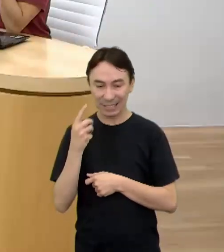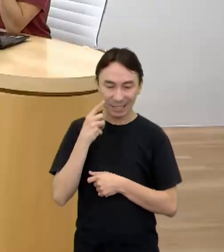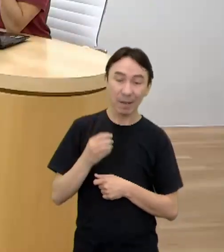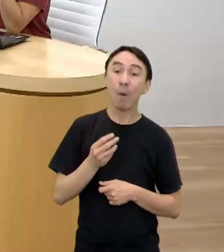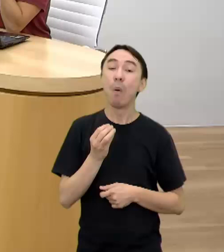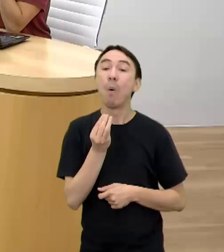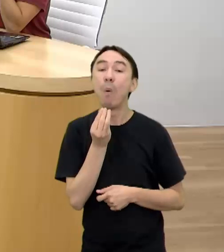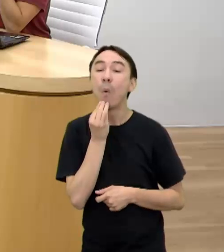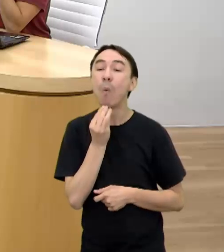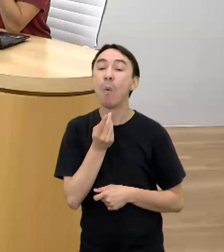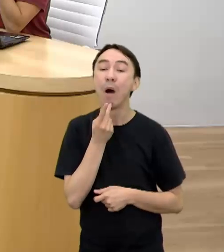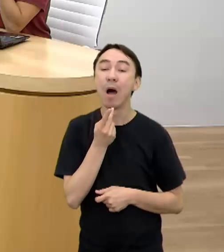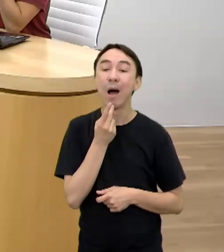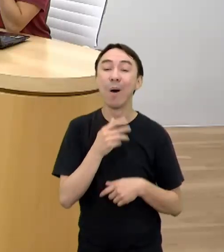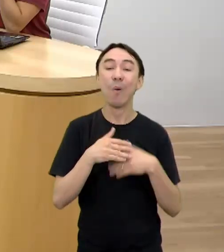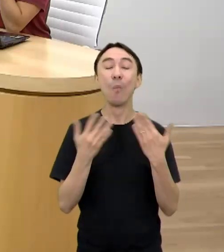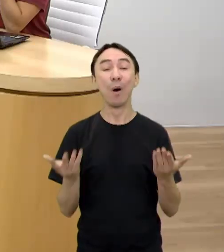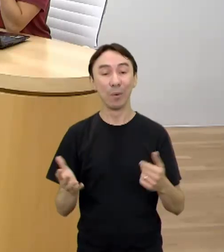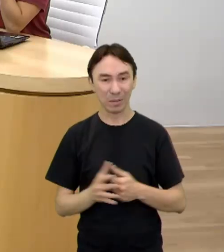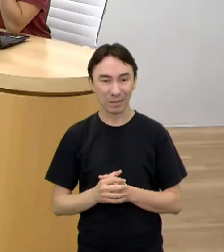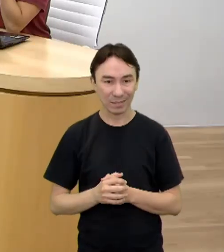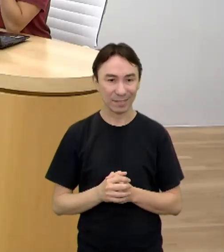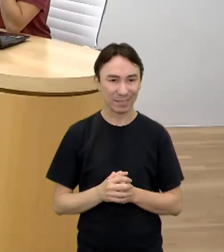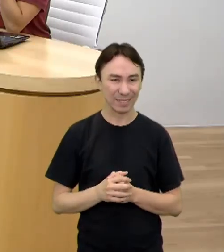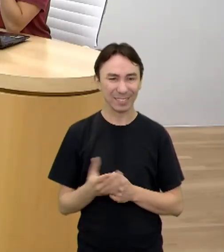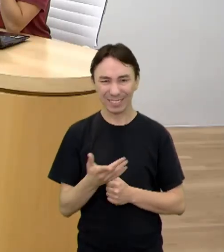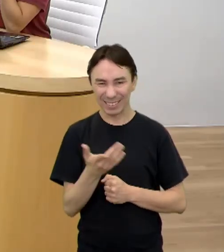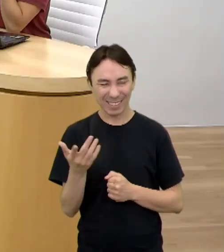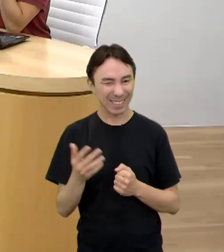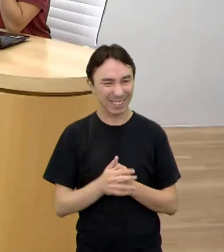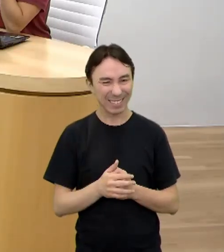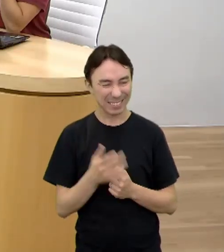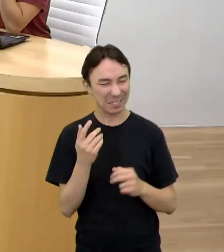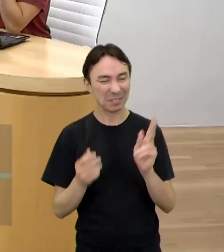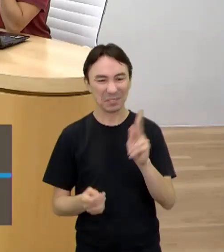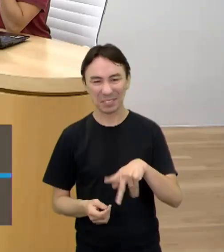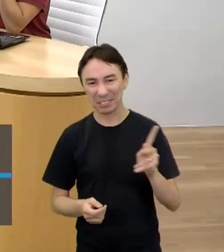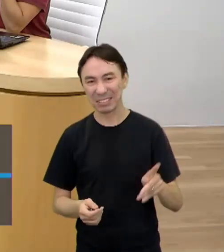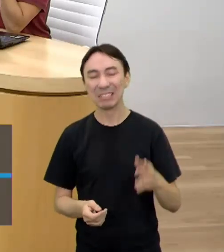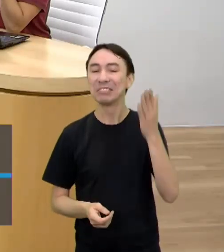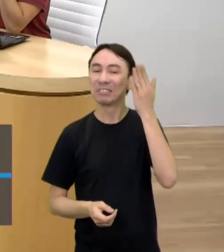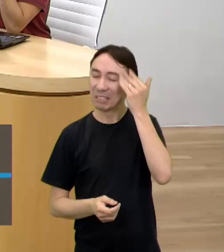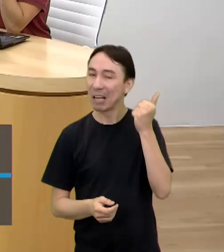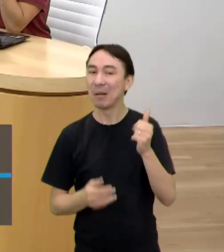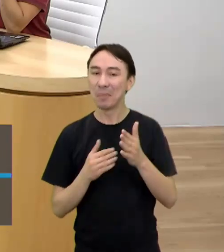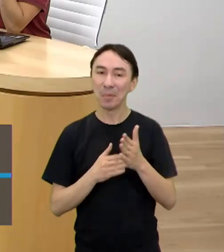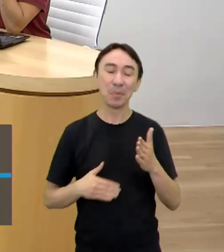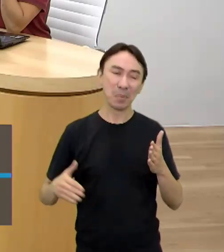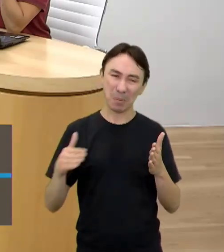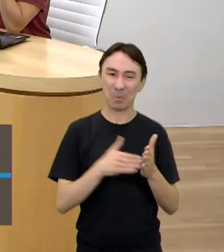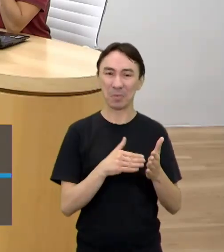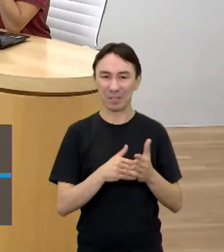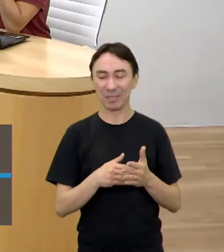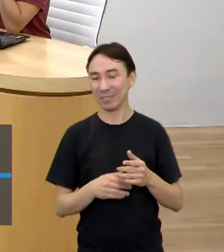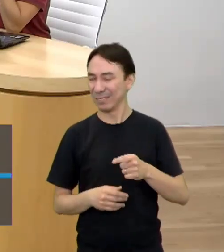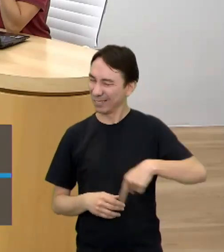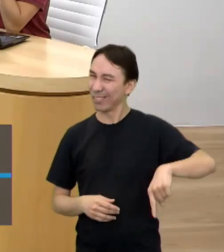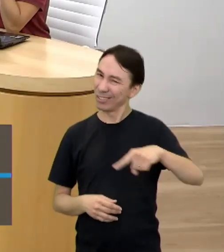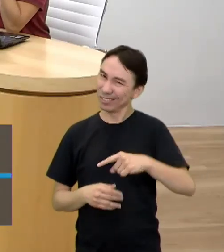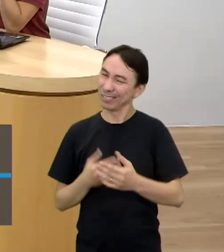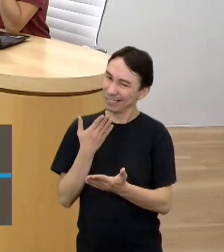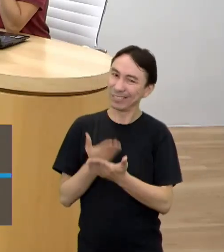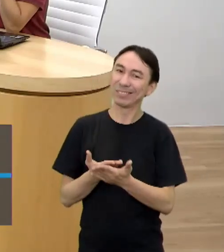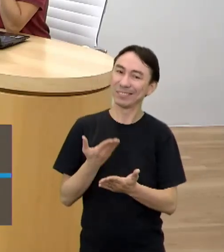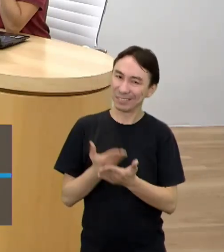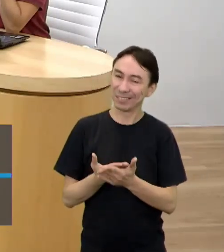consegue fazer, né? O pessoal tá pensando assim, mas esses professores são metidos, né? Eles sabem tudo, a gente sabe. Nesse caso, a gente sabe. A gente estudou um pouquinho aí, vai